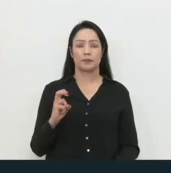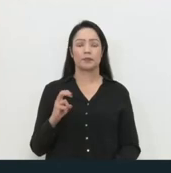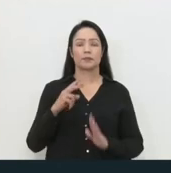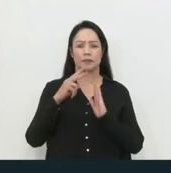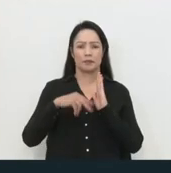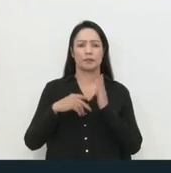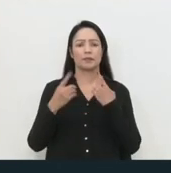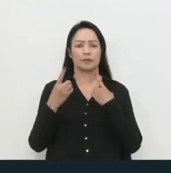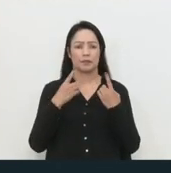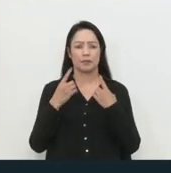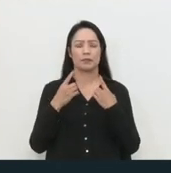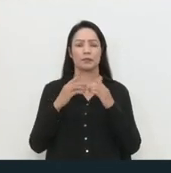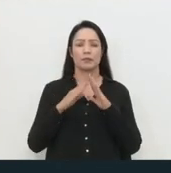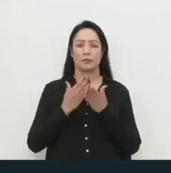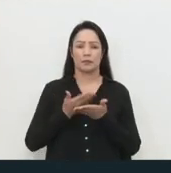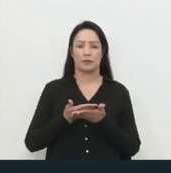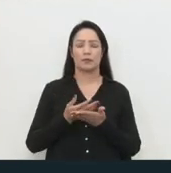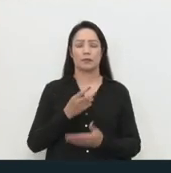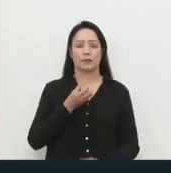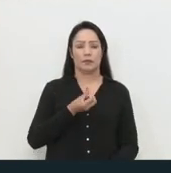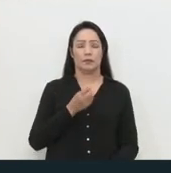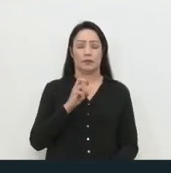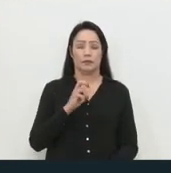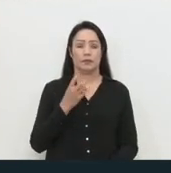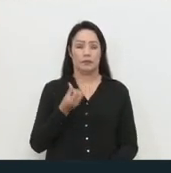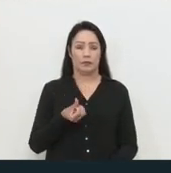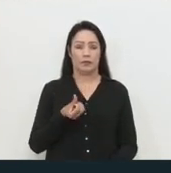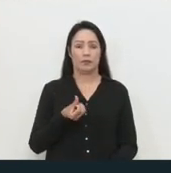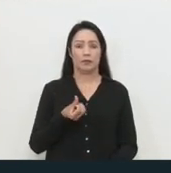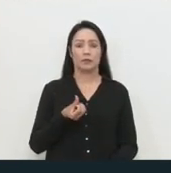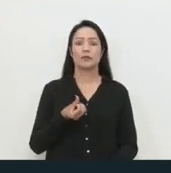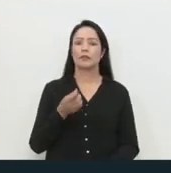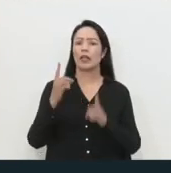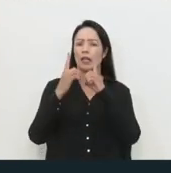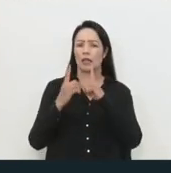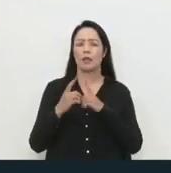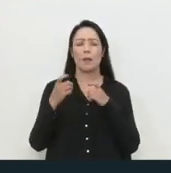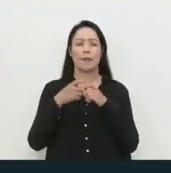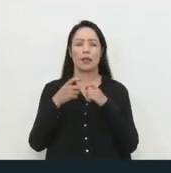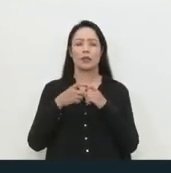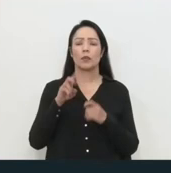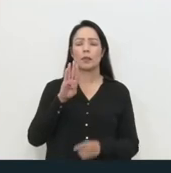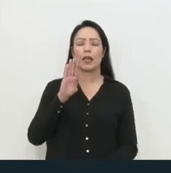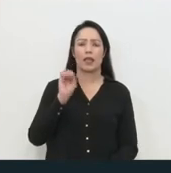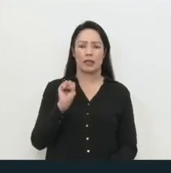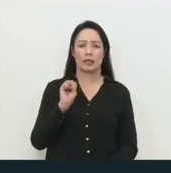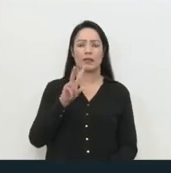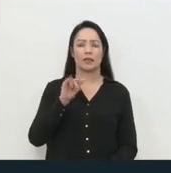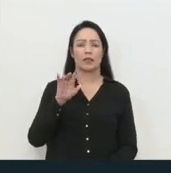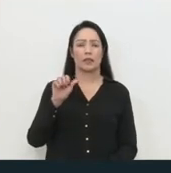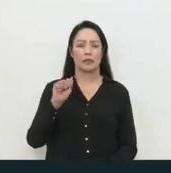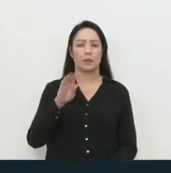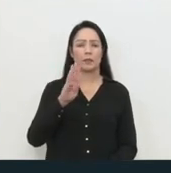do requerimento 656 2023 informações sobre os atendimentos médicos na UBS Vila Bastos